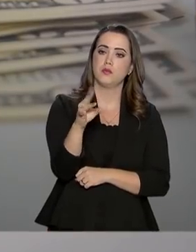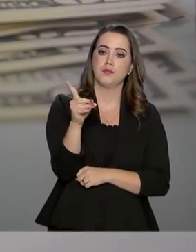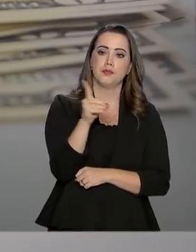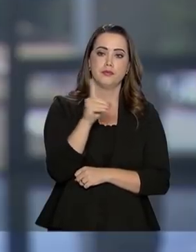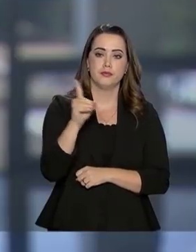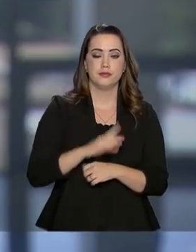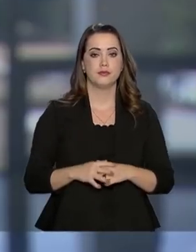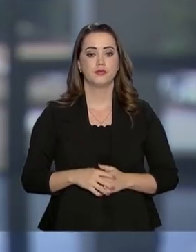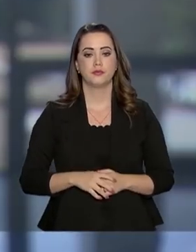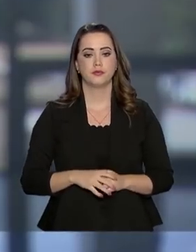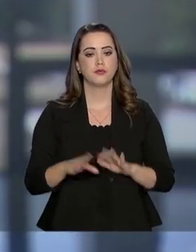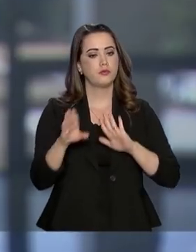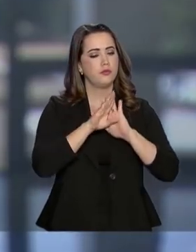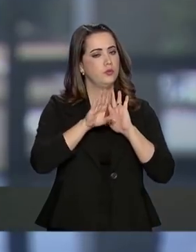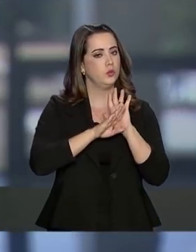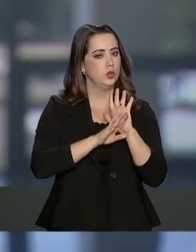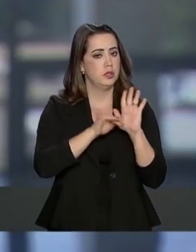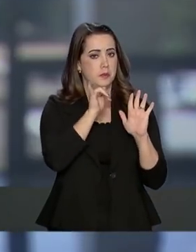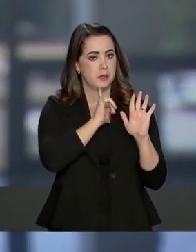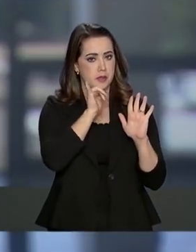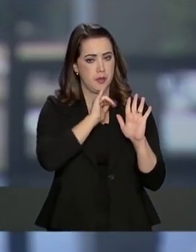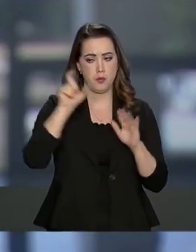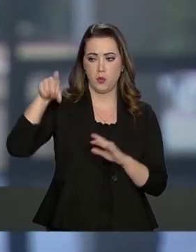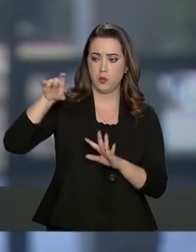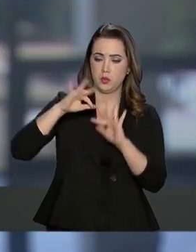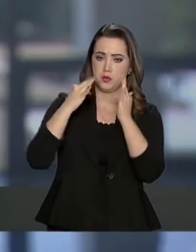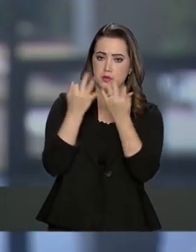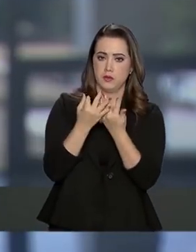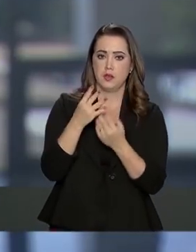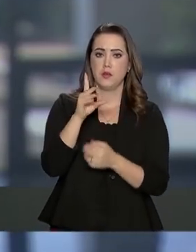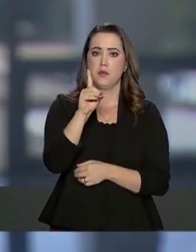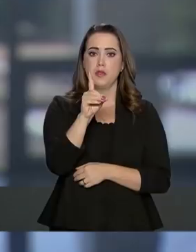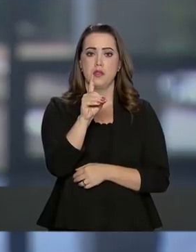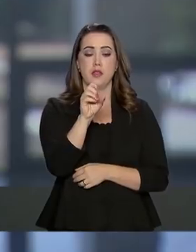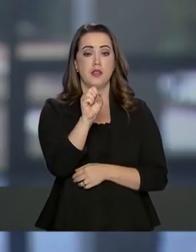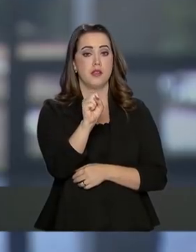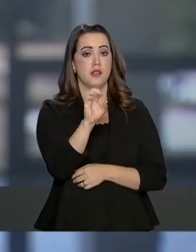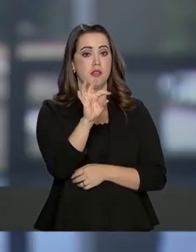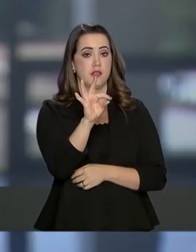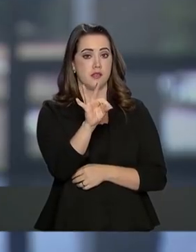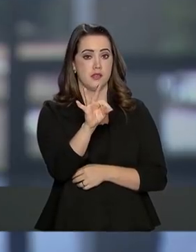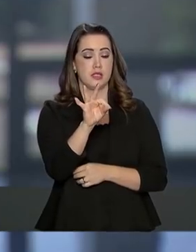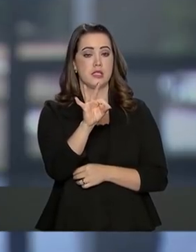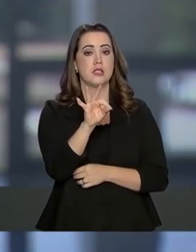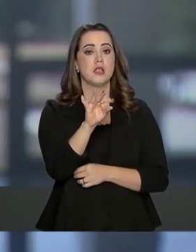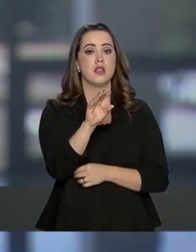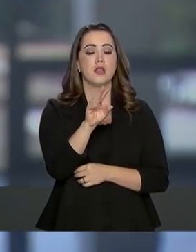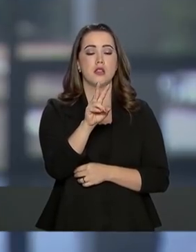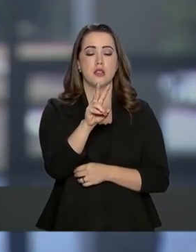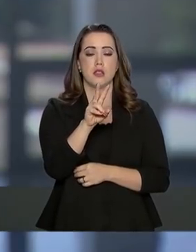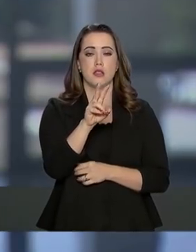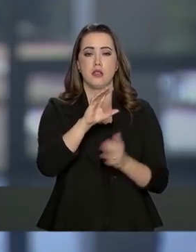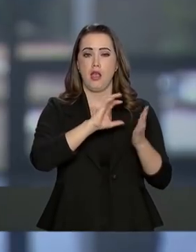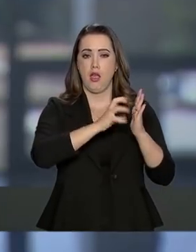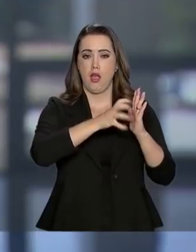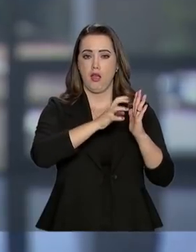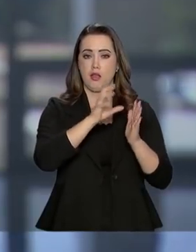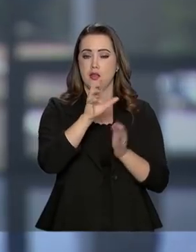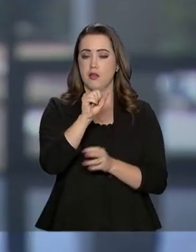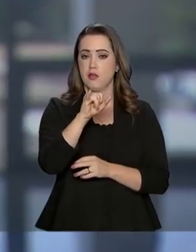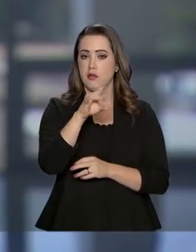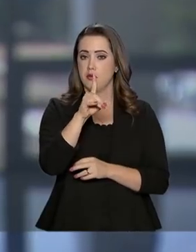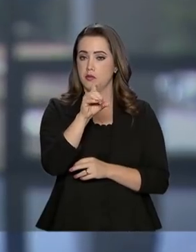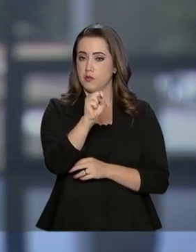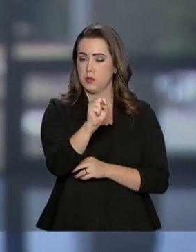dólares. Programas como o Bolsa Família, o DST AIDS, é referência internacional na luta contra a epidemia,